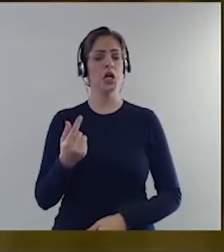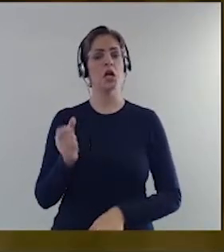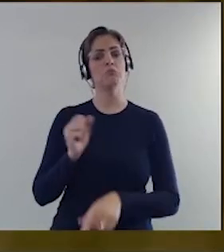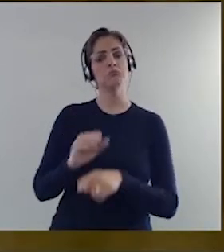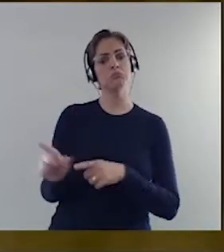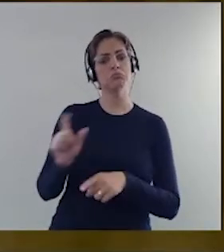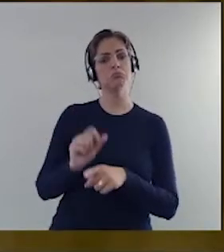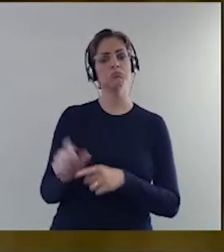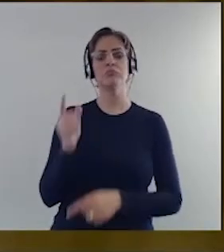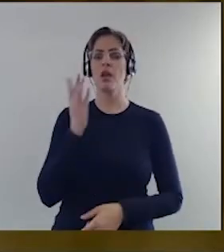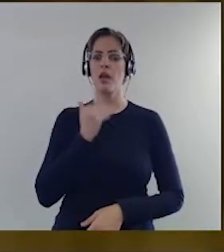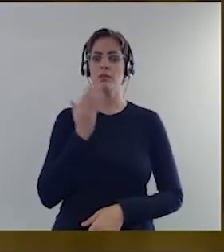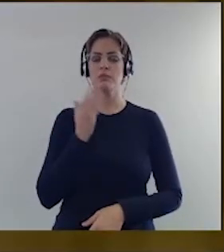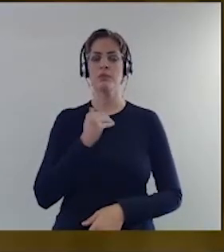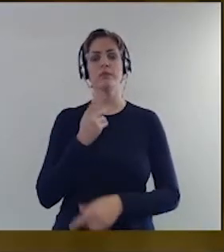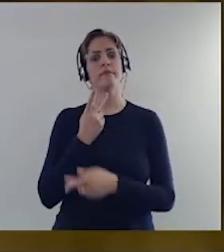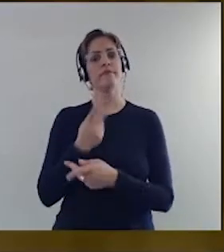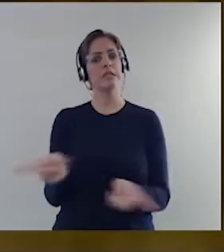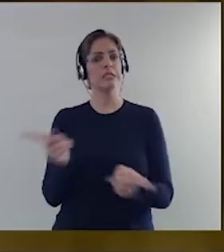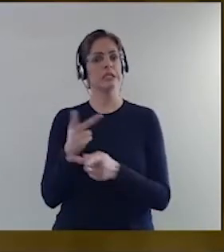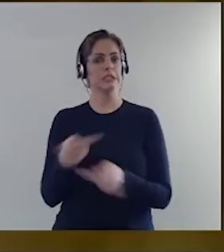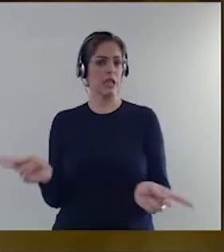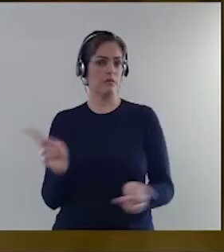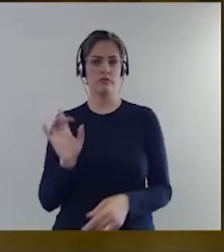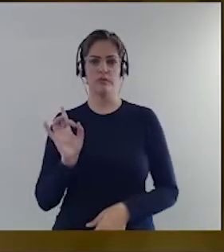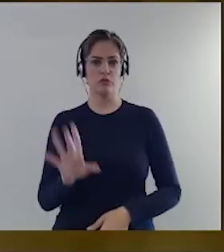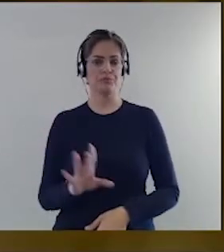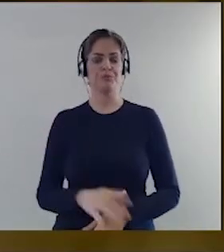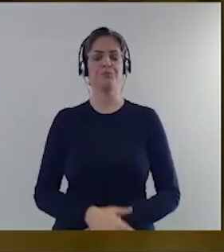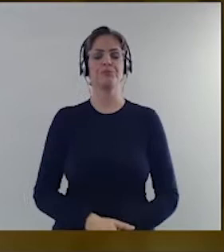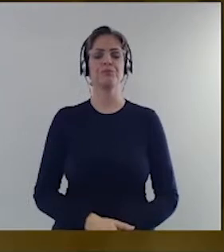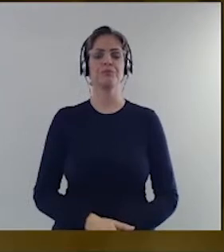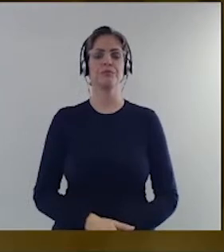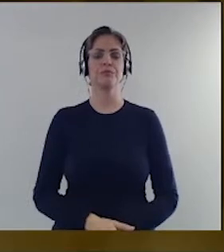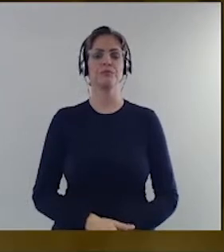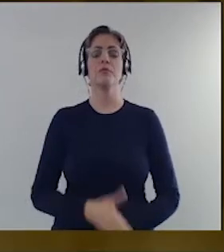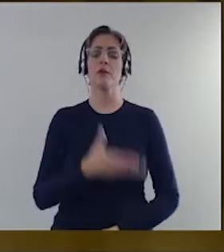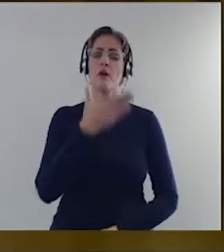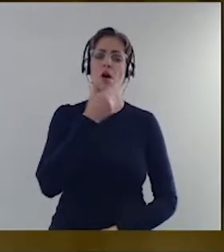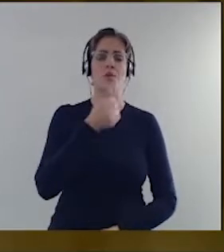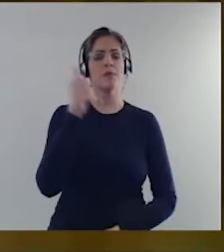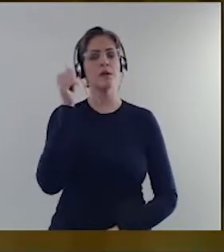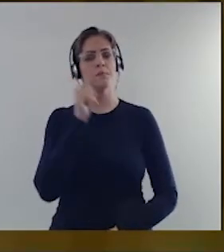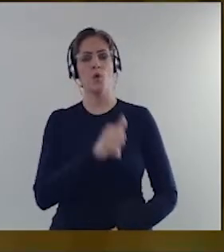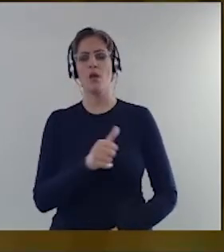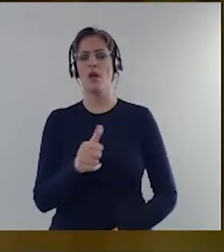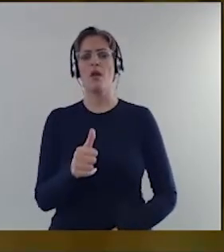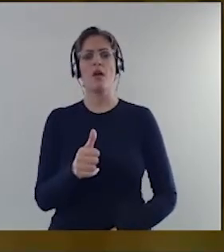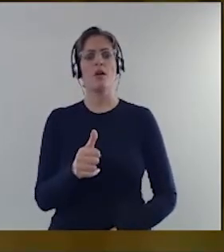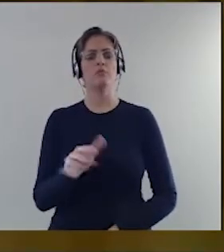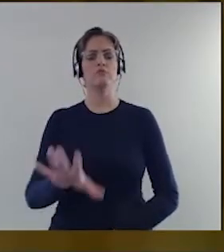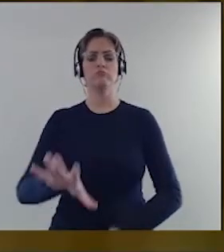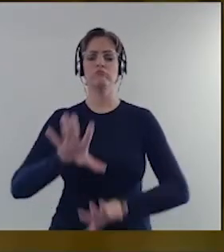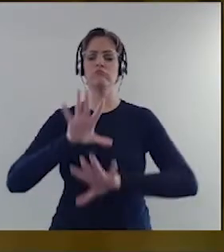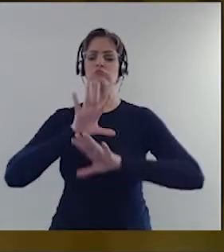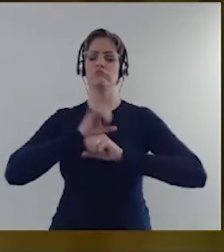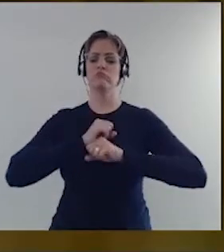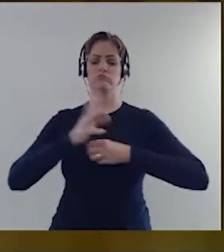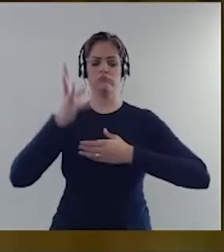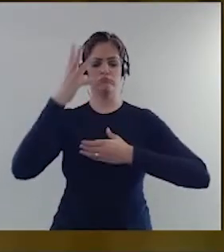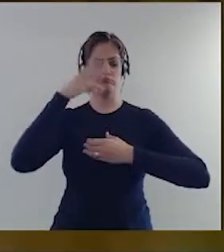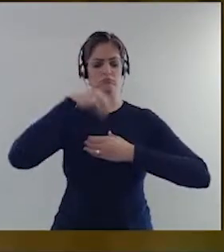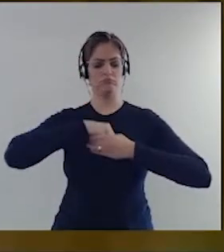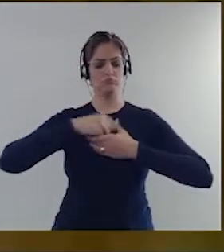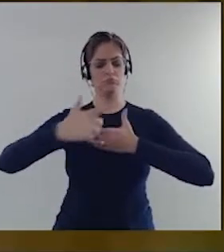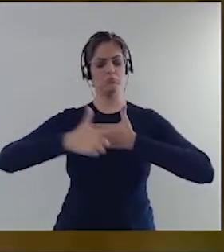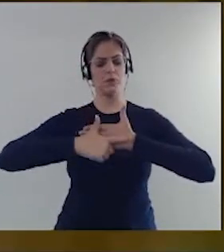pensão alimentícia e visitava os filhos. Homens e mulheres internalizaram esses